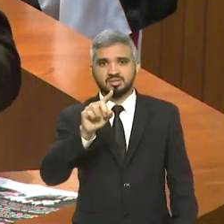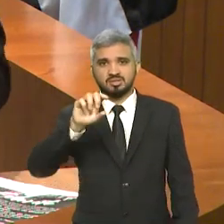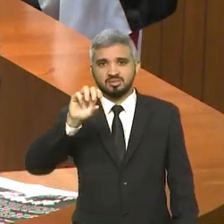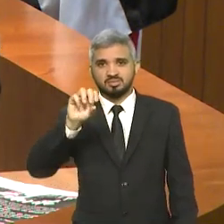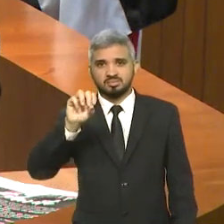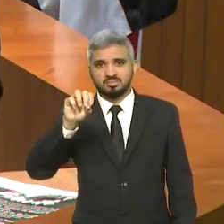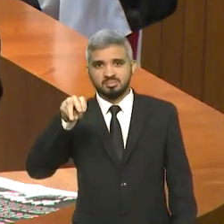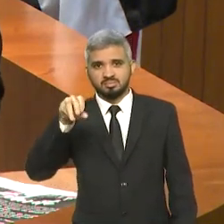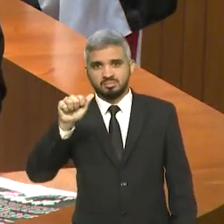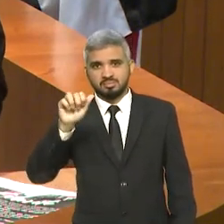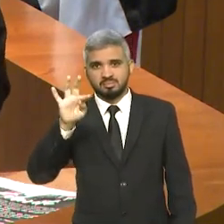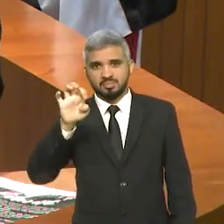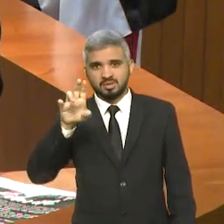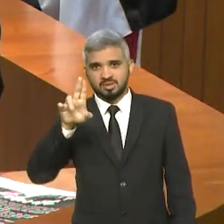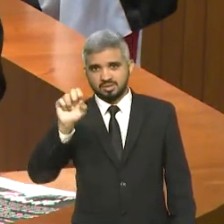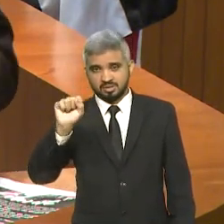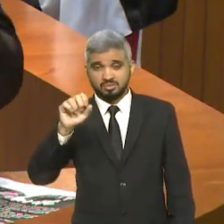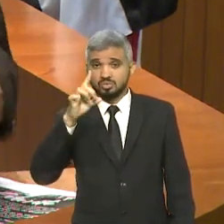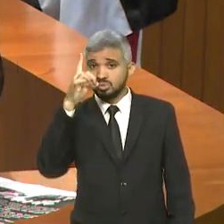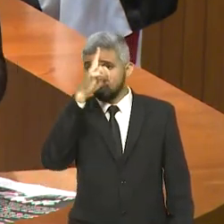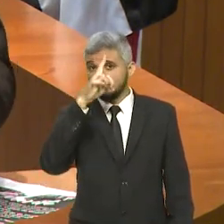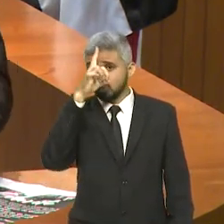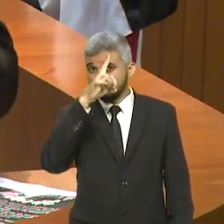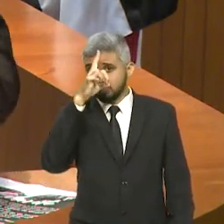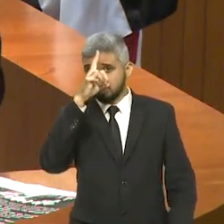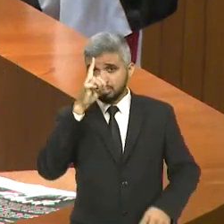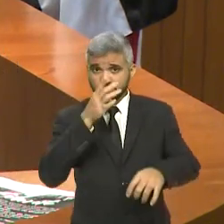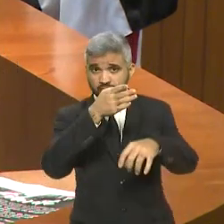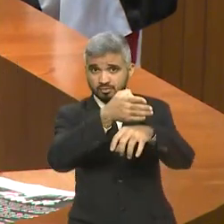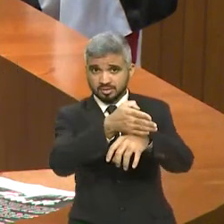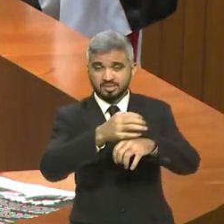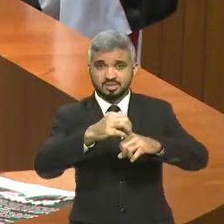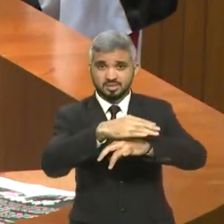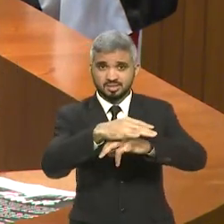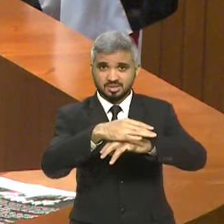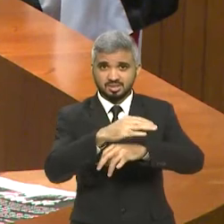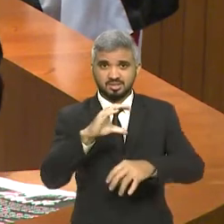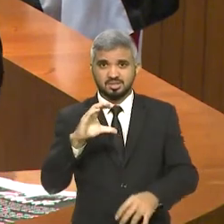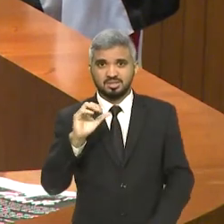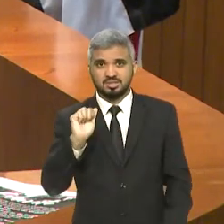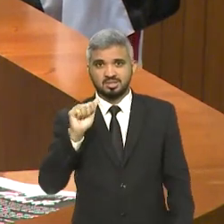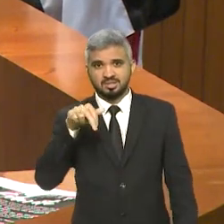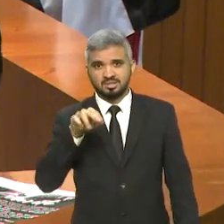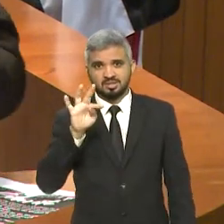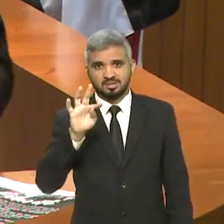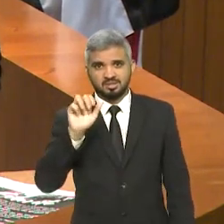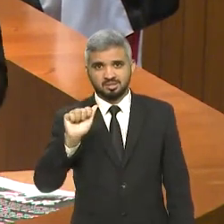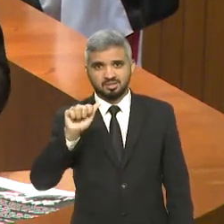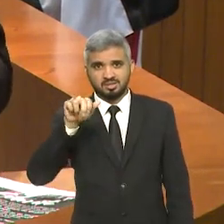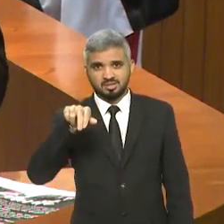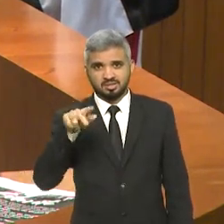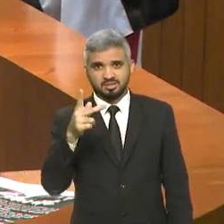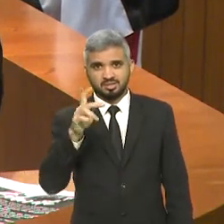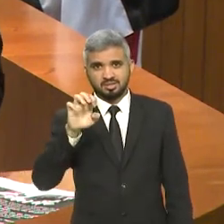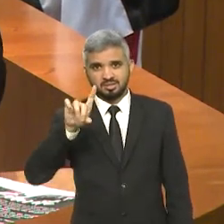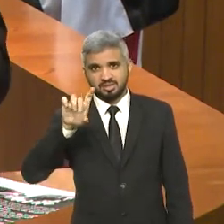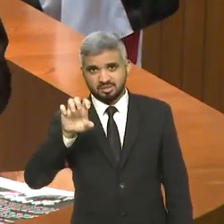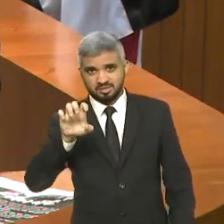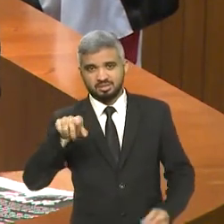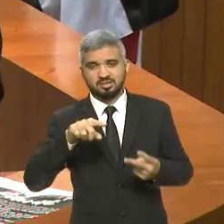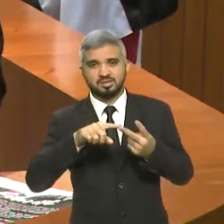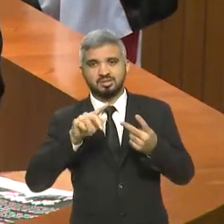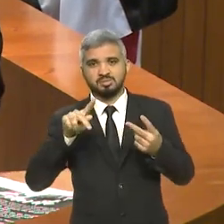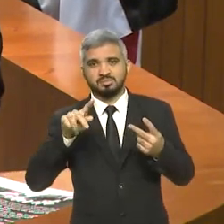domingo estaremos na cidade de Cantanhede e na cidade de Pirapemas. Deputado Hélito do Curso, professor